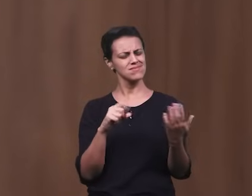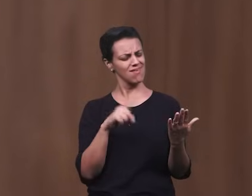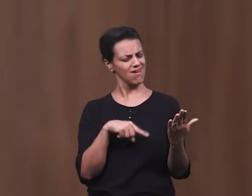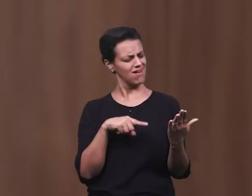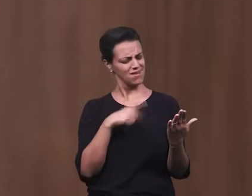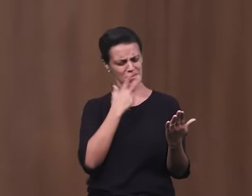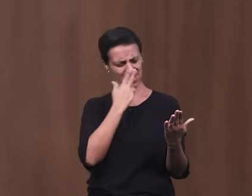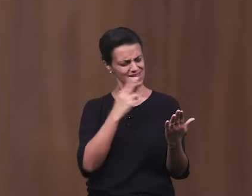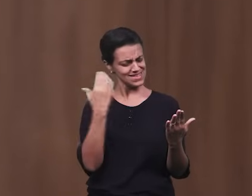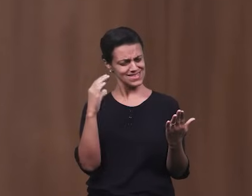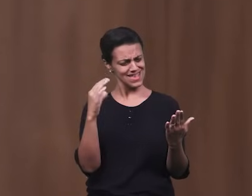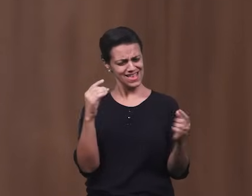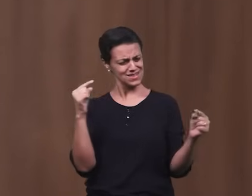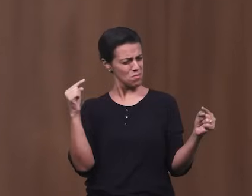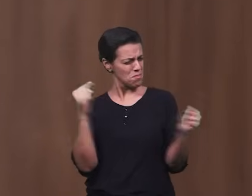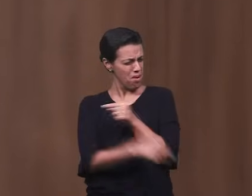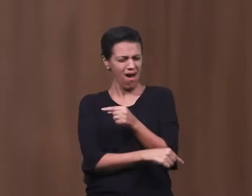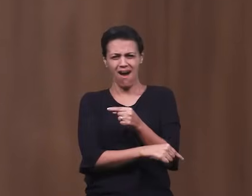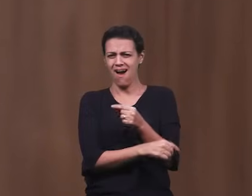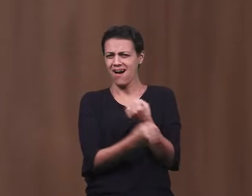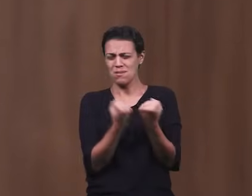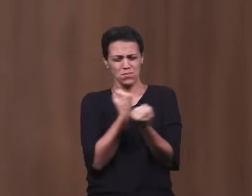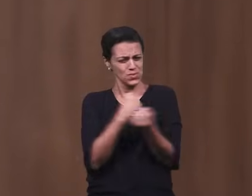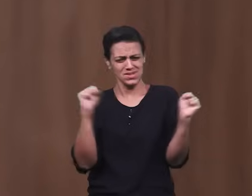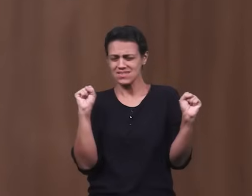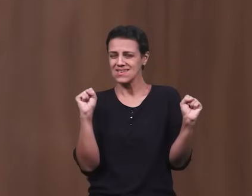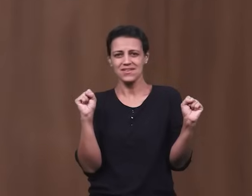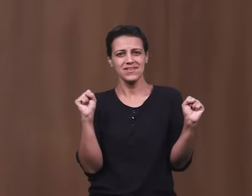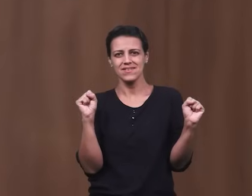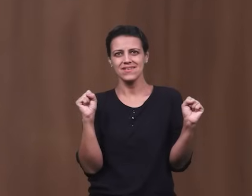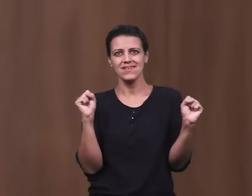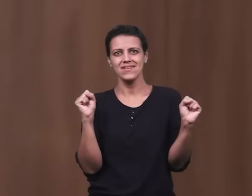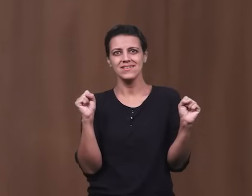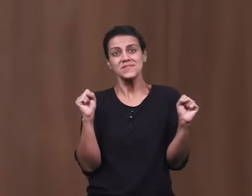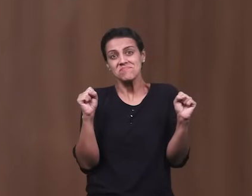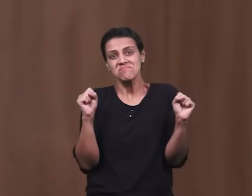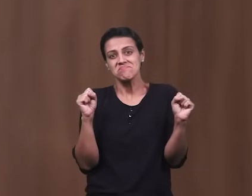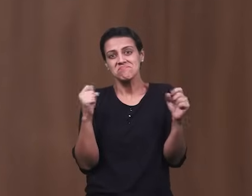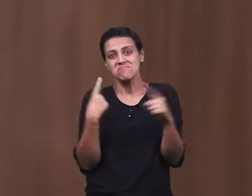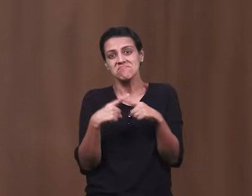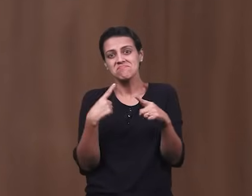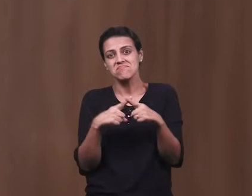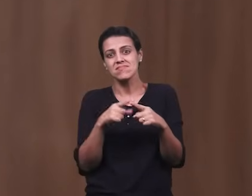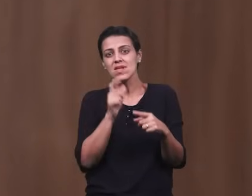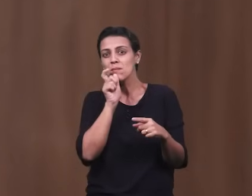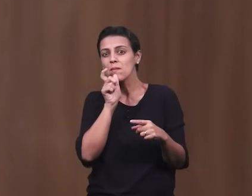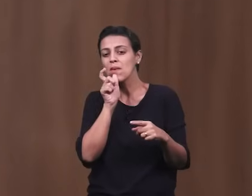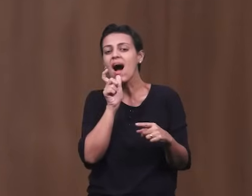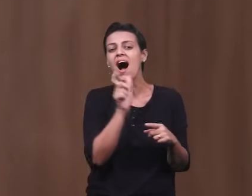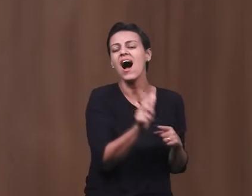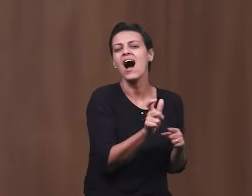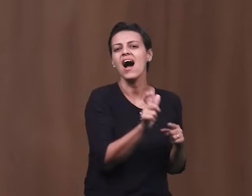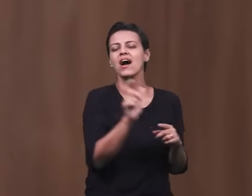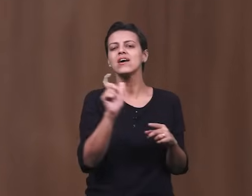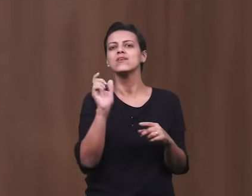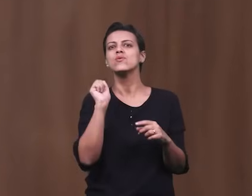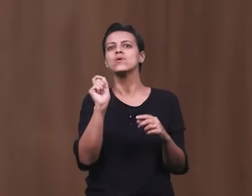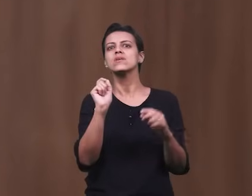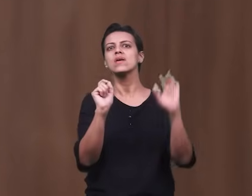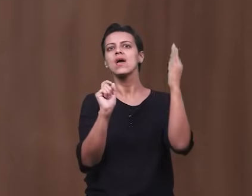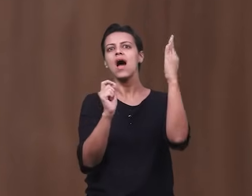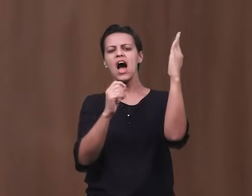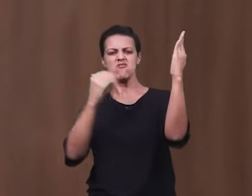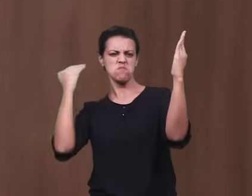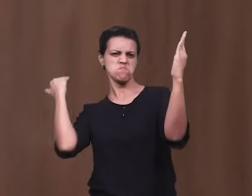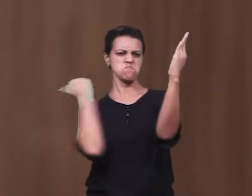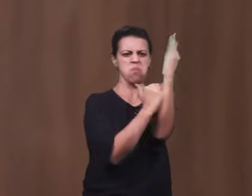ciência, inimaginável pela nossa razão. A voz humana, por exemplo, quebrar um cedro no Líbano. Quebrar